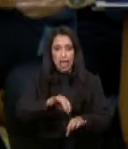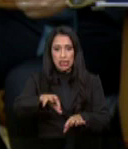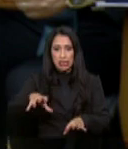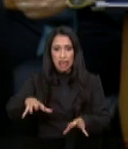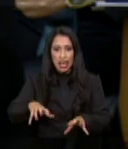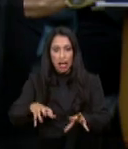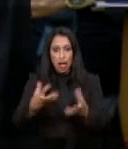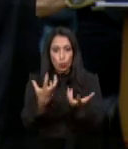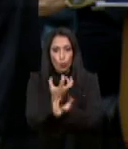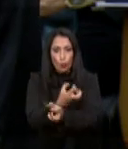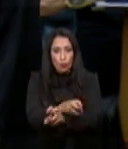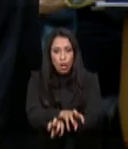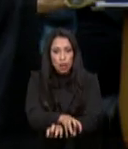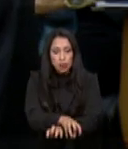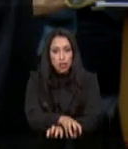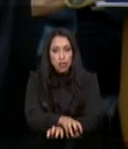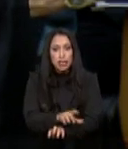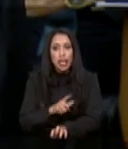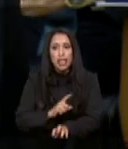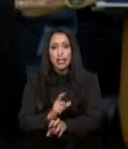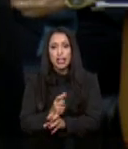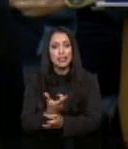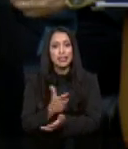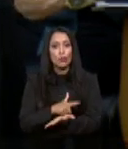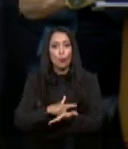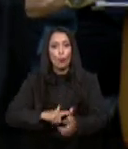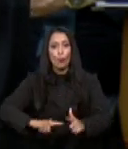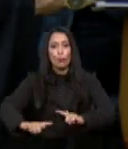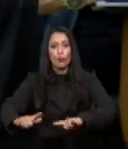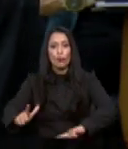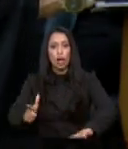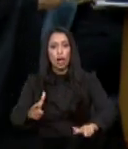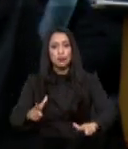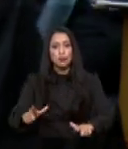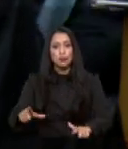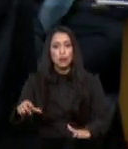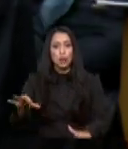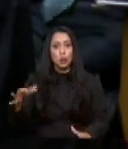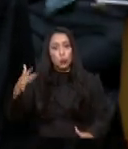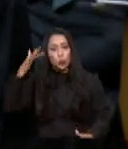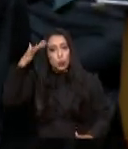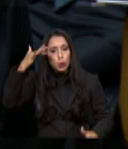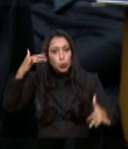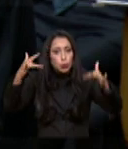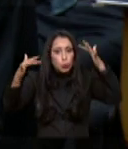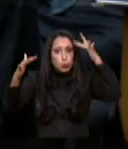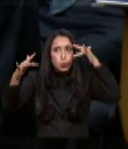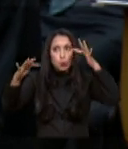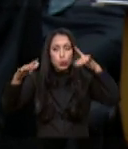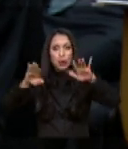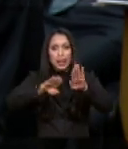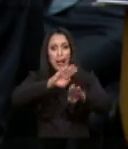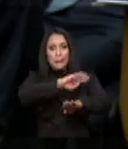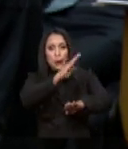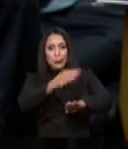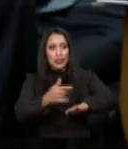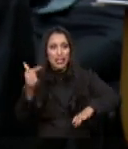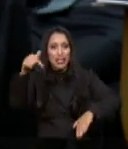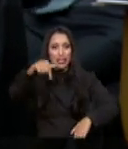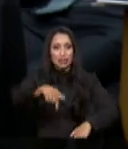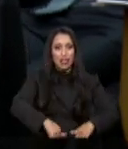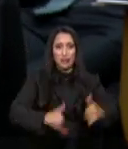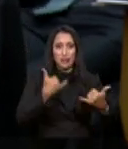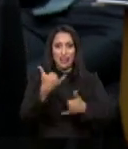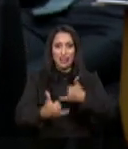ficará vazia e silenciosa. Os espíritos chapiri, que descem das montanhas para brincar na floresta em